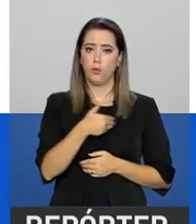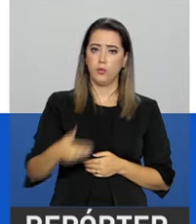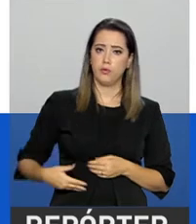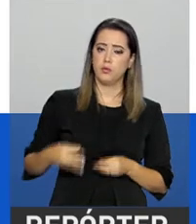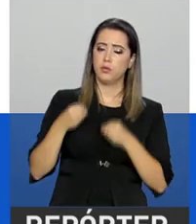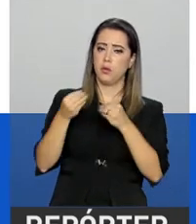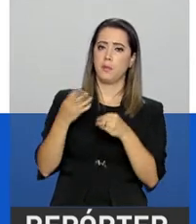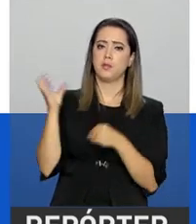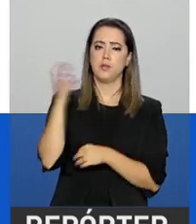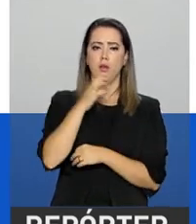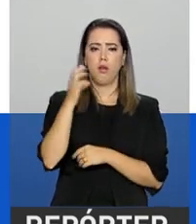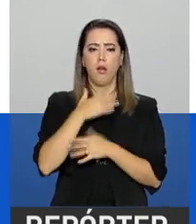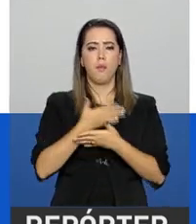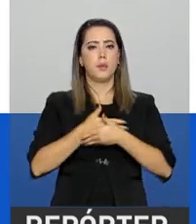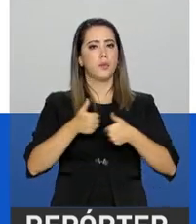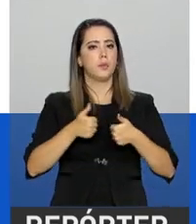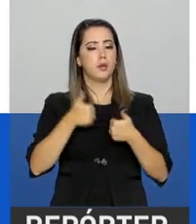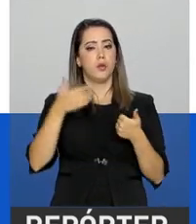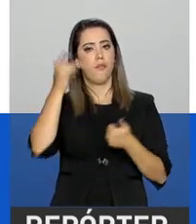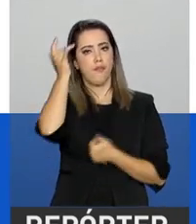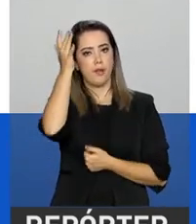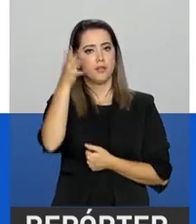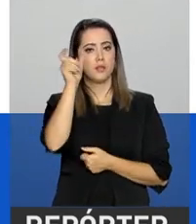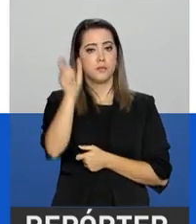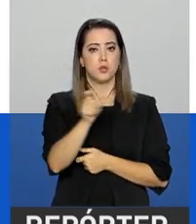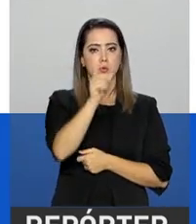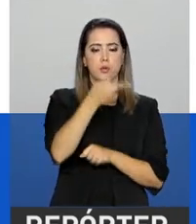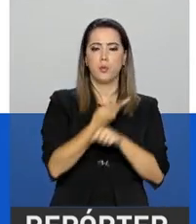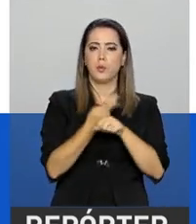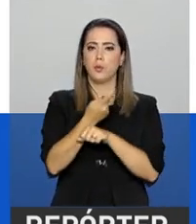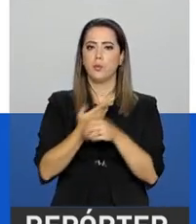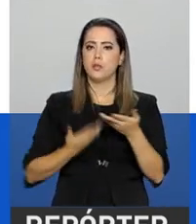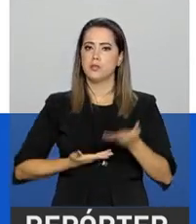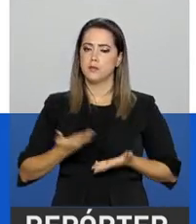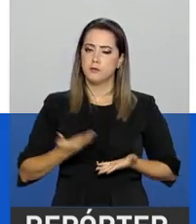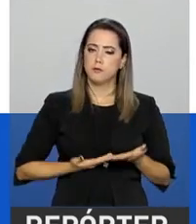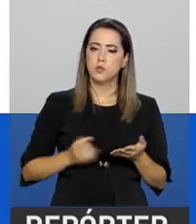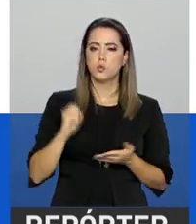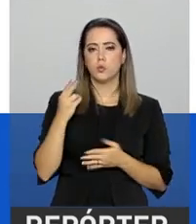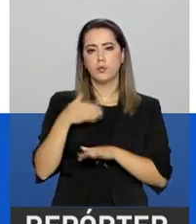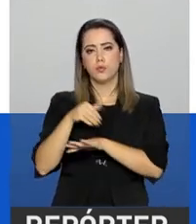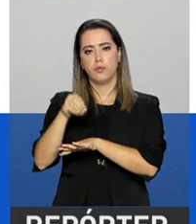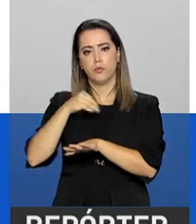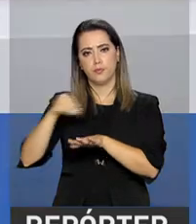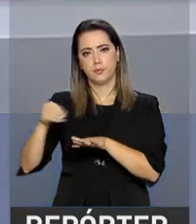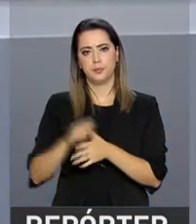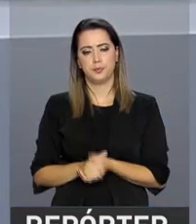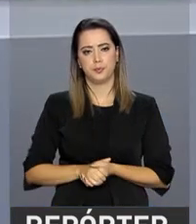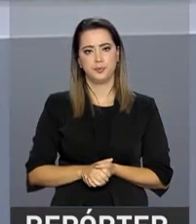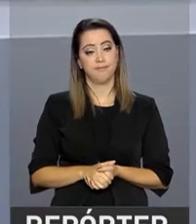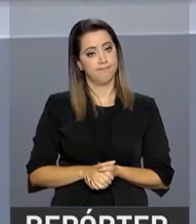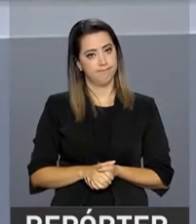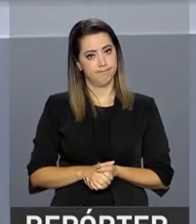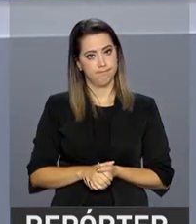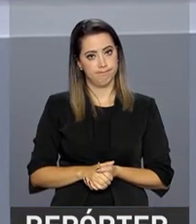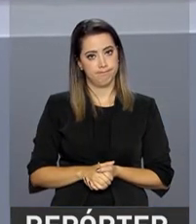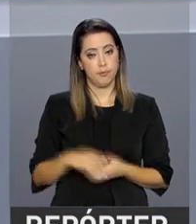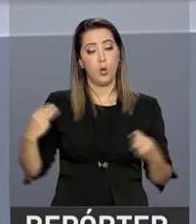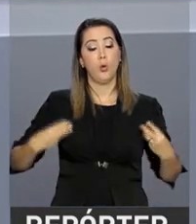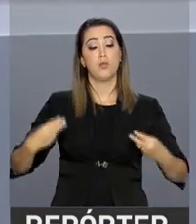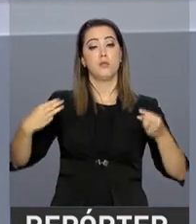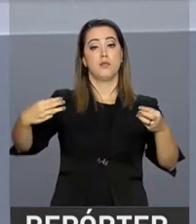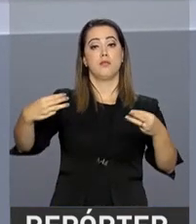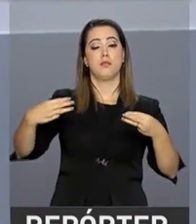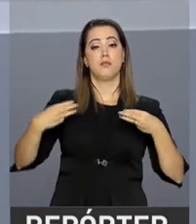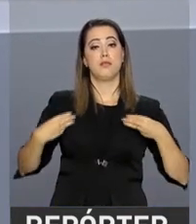maior agilidade e conforto ao usuário que busca serviços e informações o ministério da agricultura